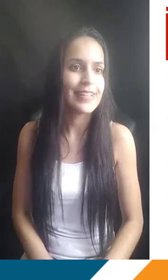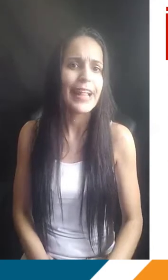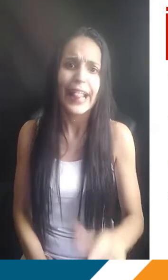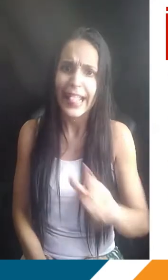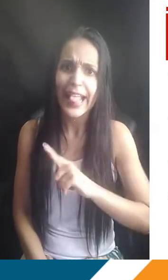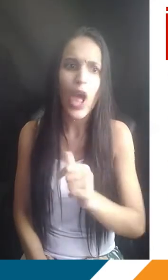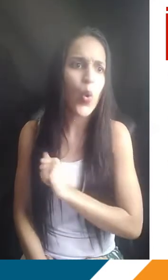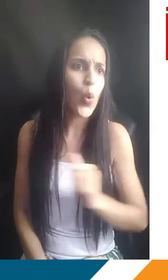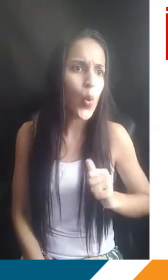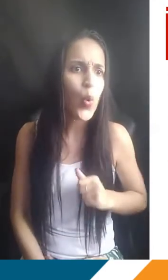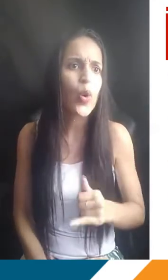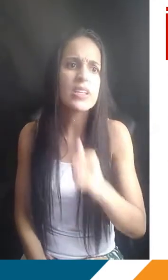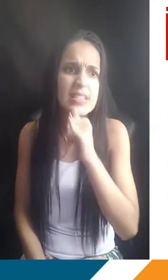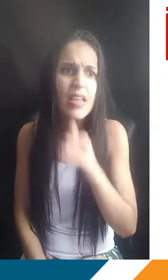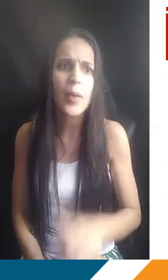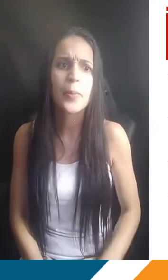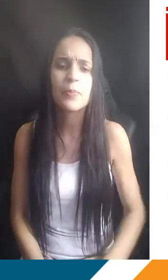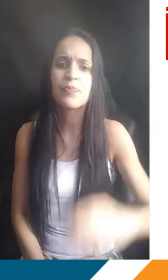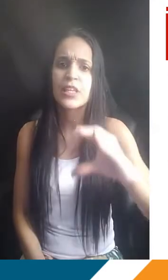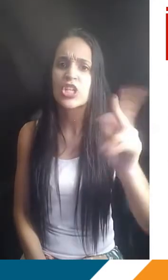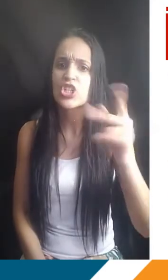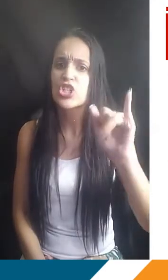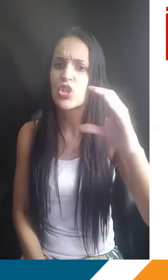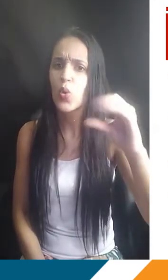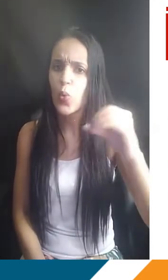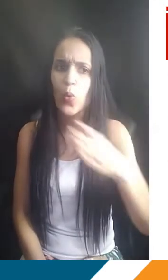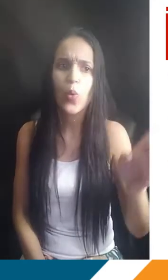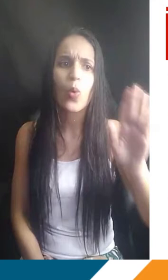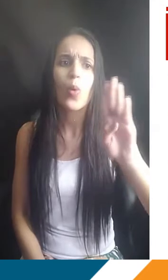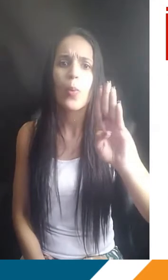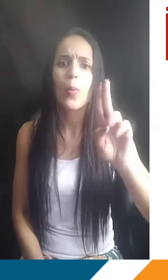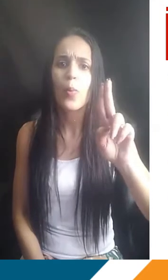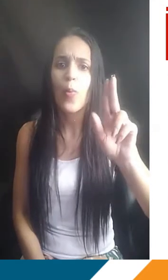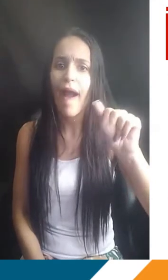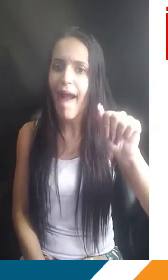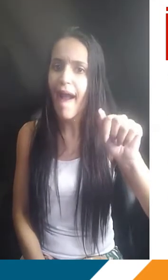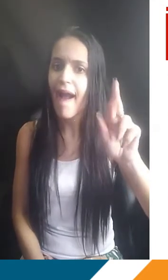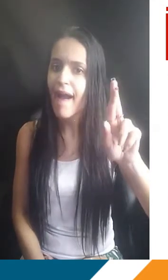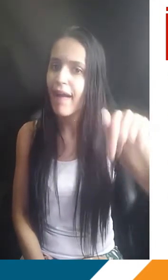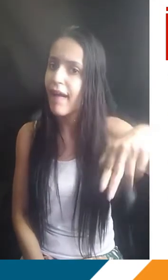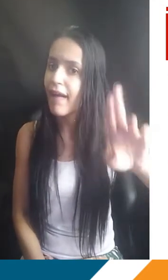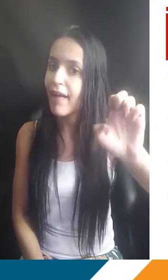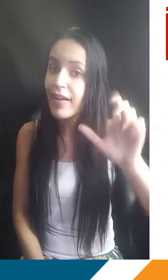Caetano Veloso, Gilberto Gil, Geraldo Vandré, João Bosco, Aldir Blanc e entre outros, né?